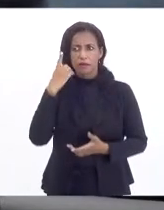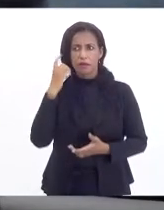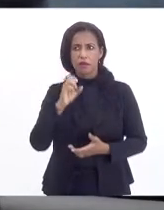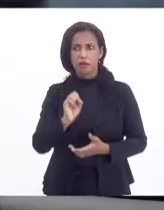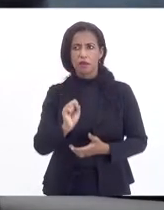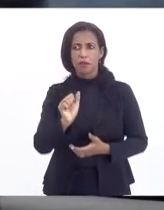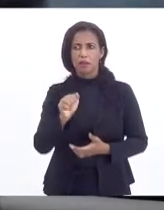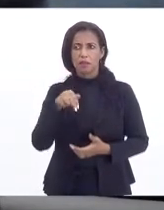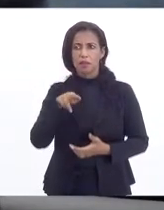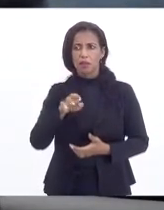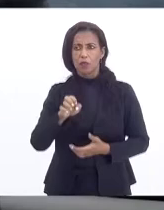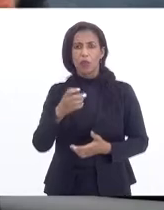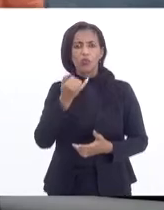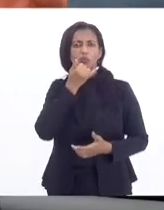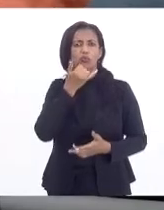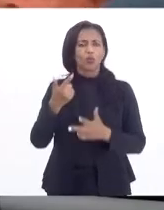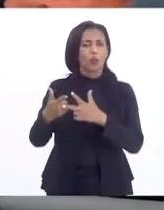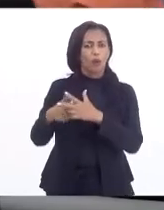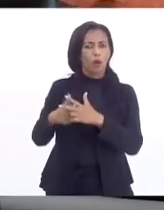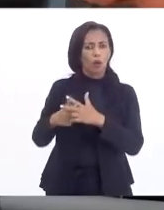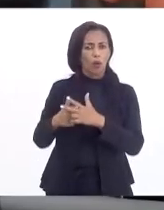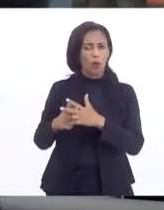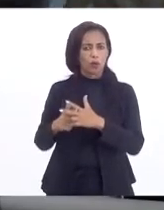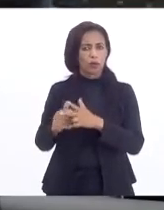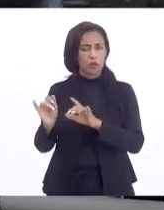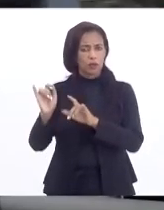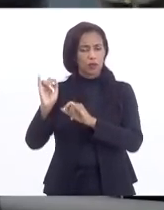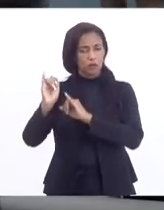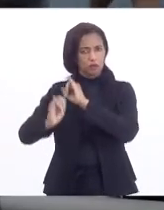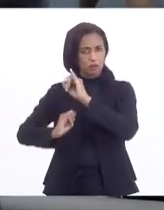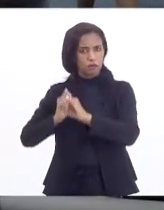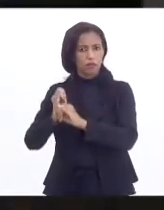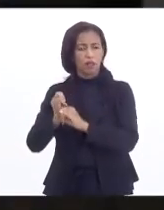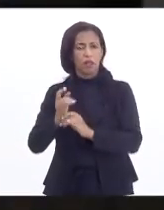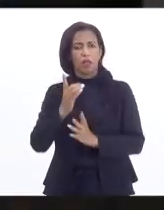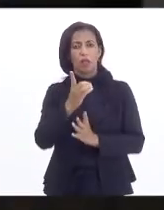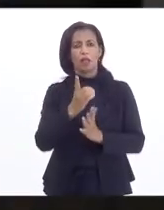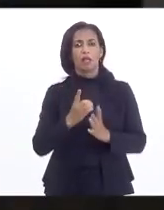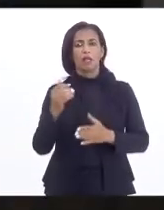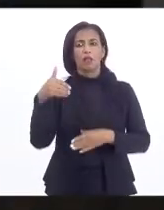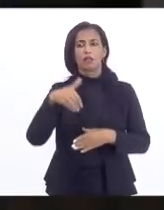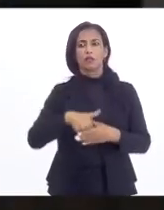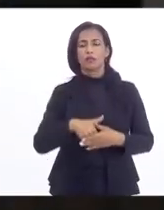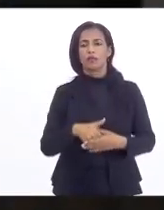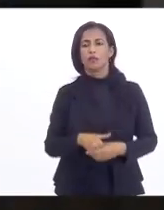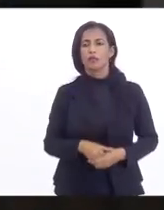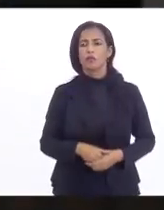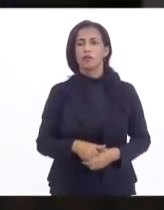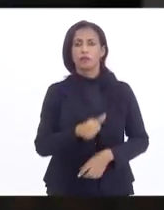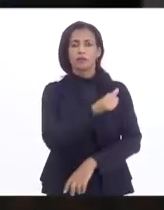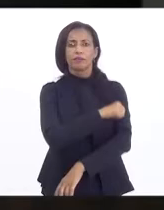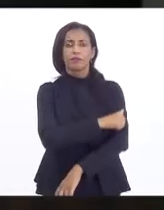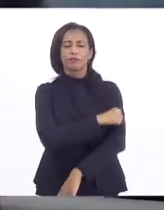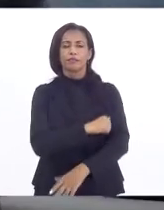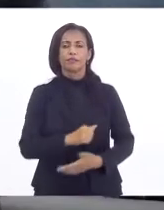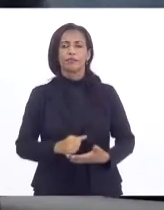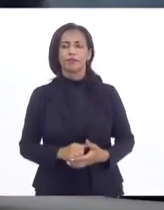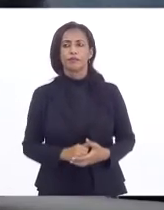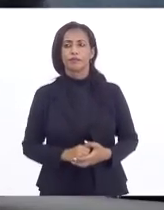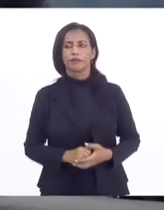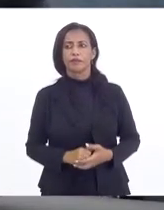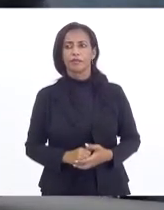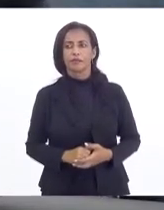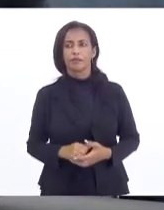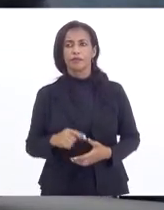Desculpe, estava ajustando o telefone. Ok. Muito obrigado. Declaração de voto, deputada enfermeira Rejane.